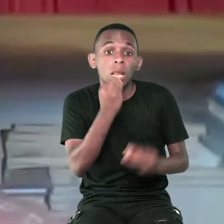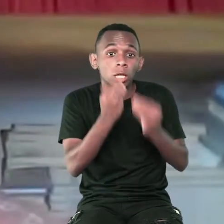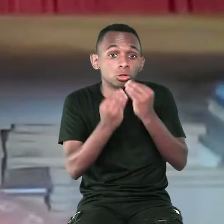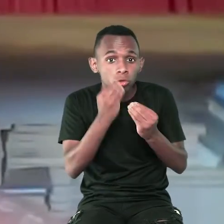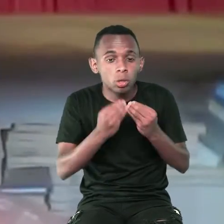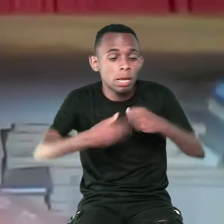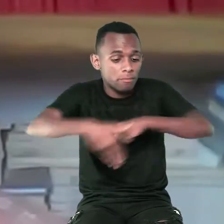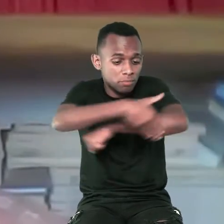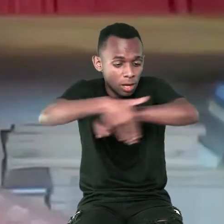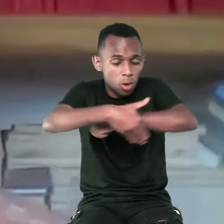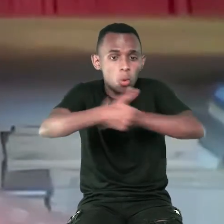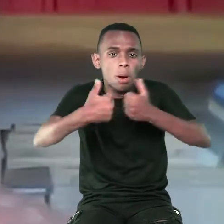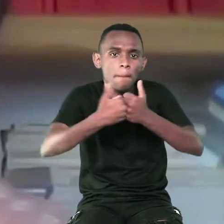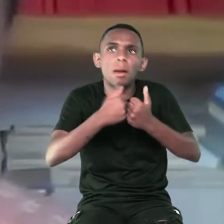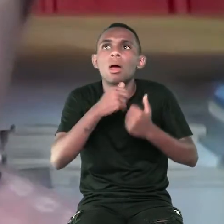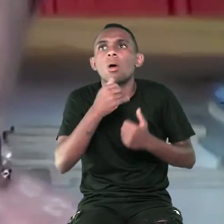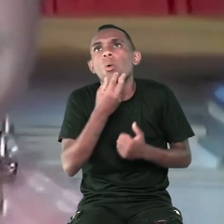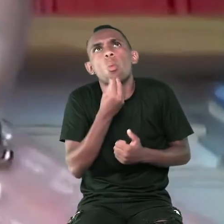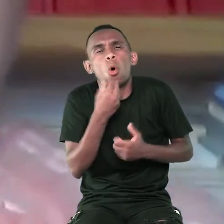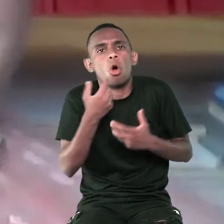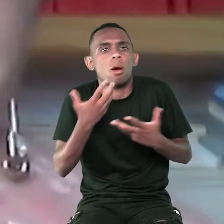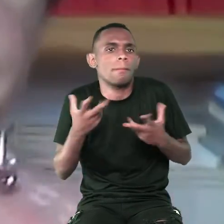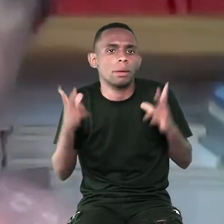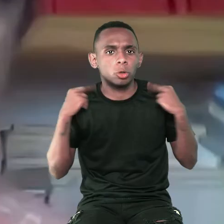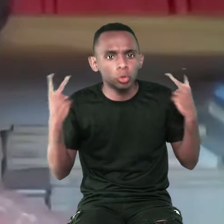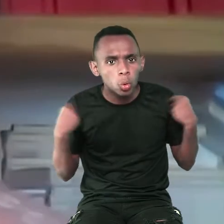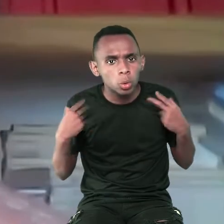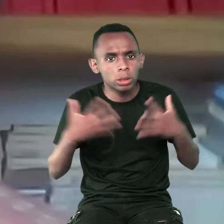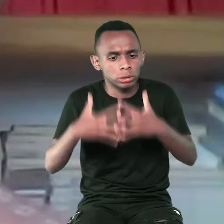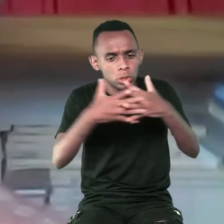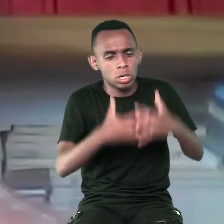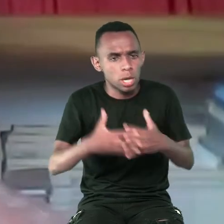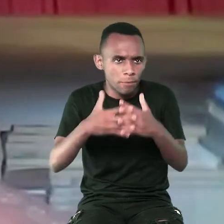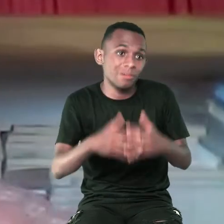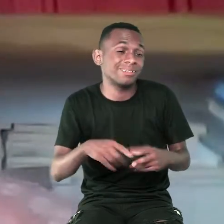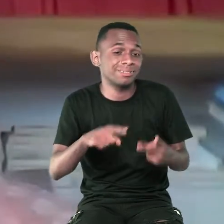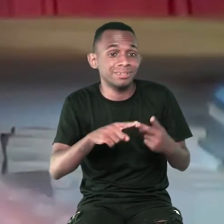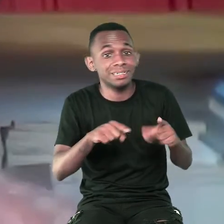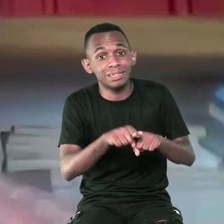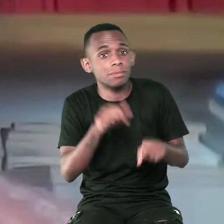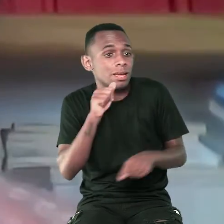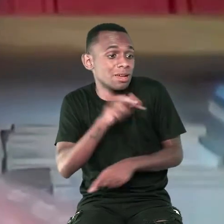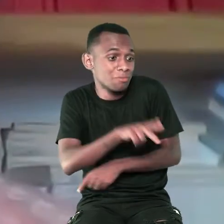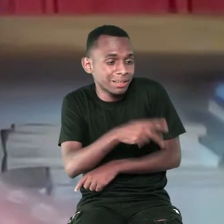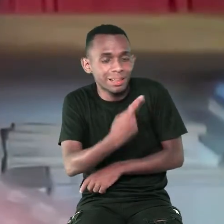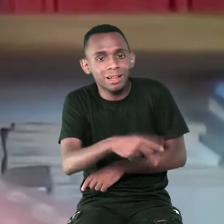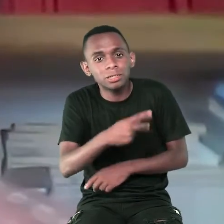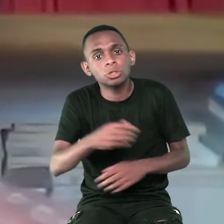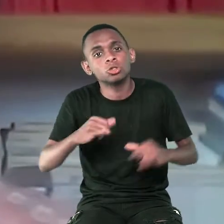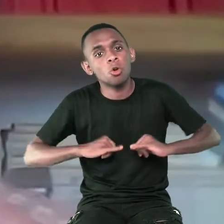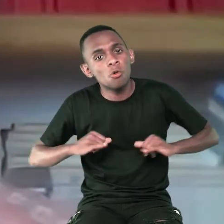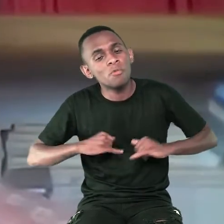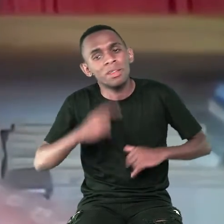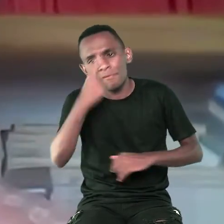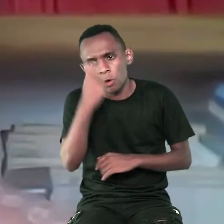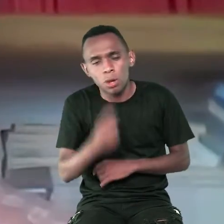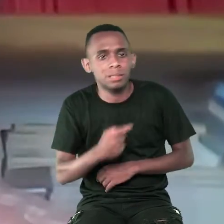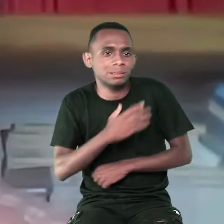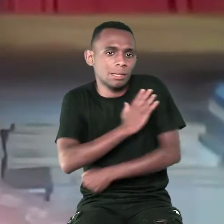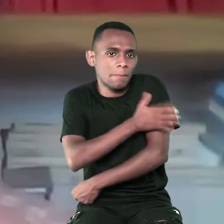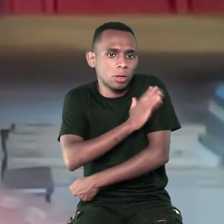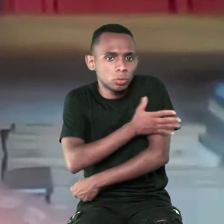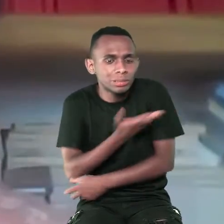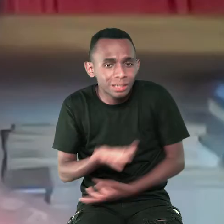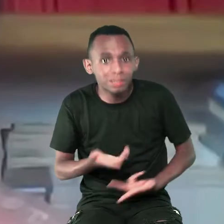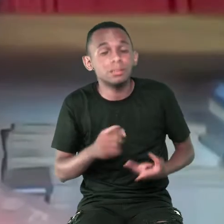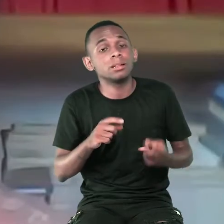da estrada, né, onde param caminhoneiros. A irmã dela sofria preconceito ali, né? A mãe dela